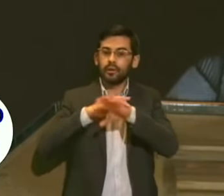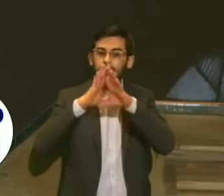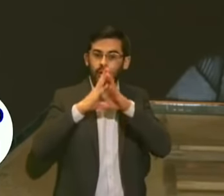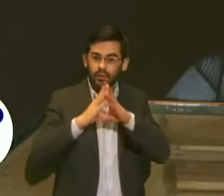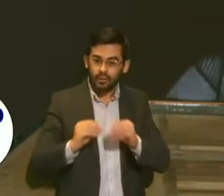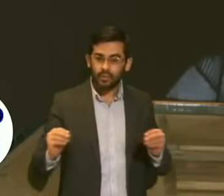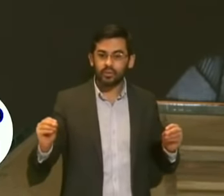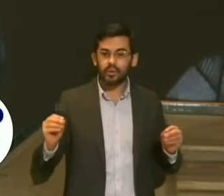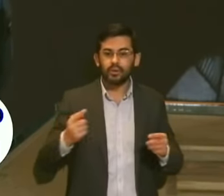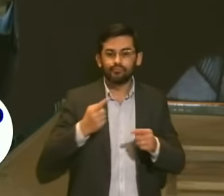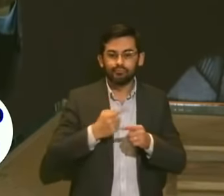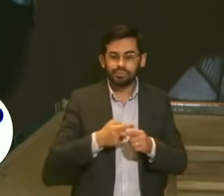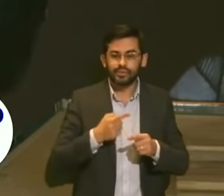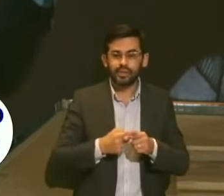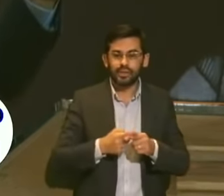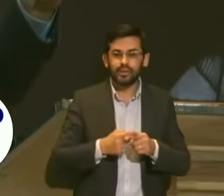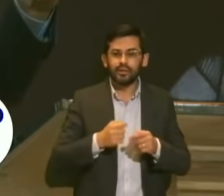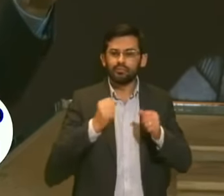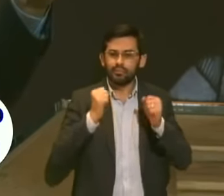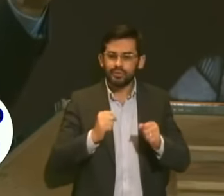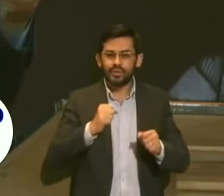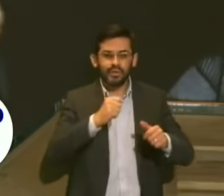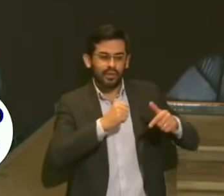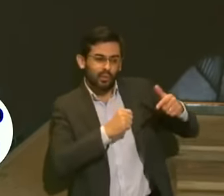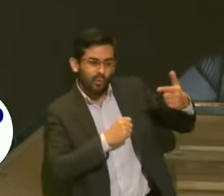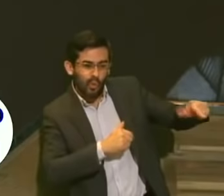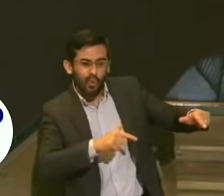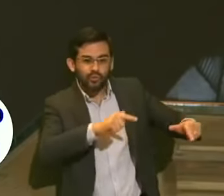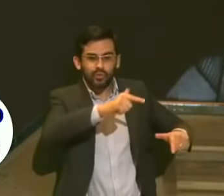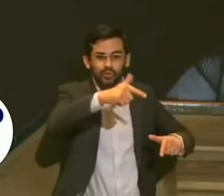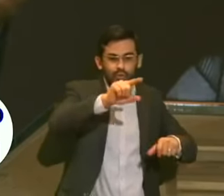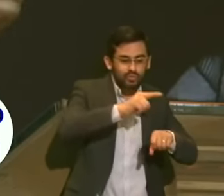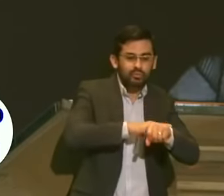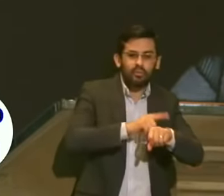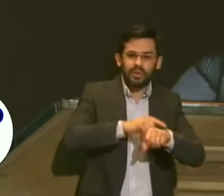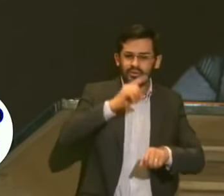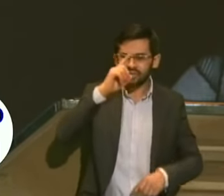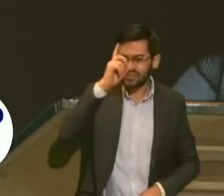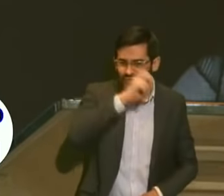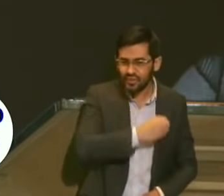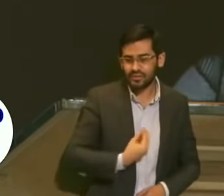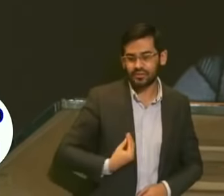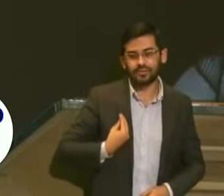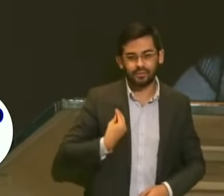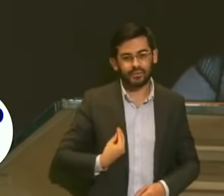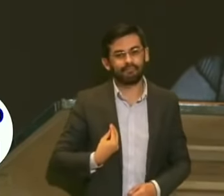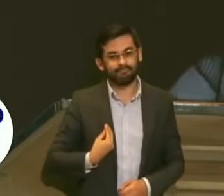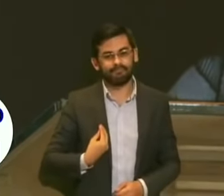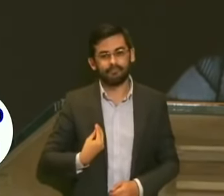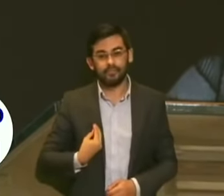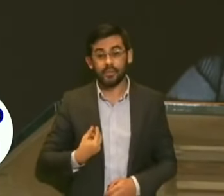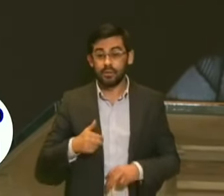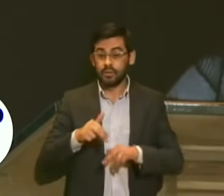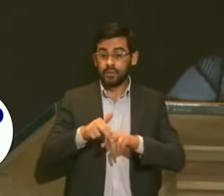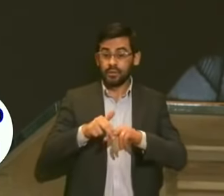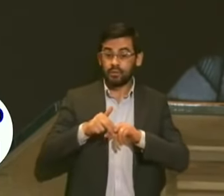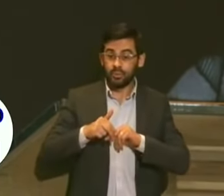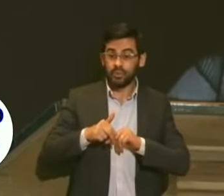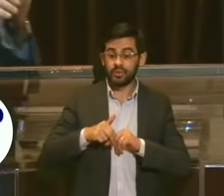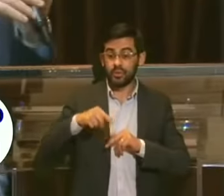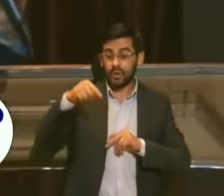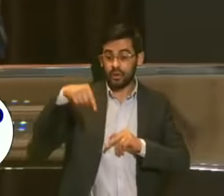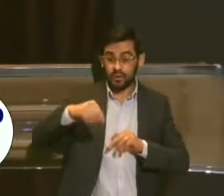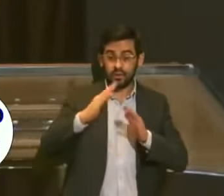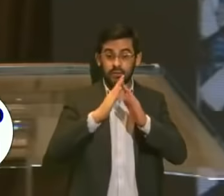doença, porque eu poderia ter outras recaídas, como tanta gente tem recaídas. Por isso a nossa igreja tem